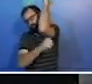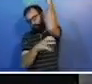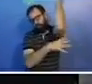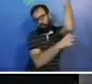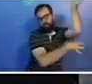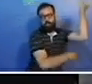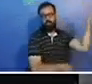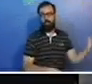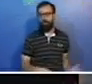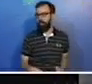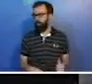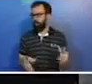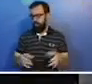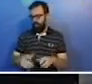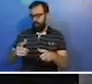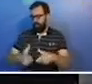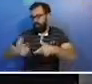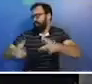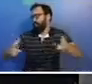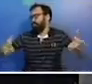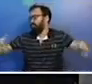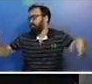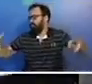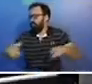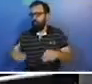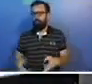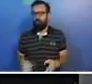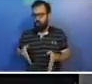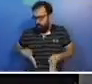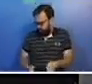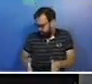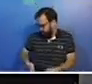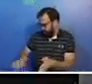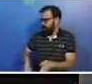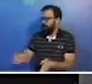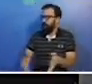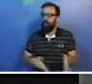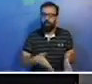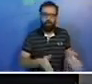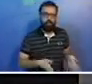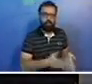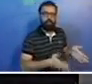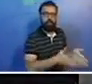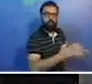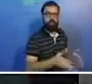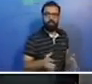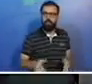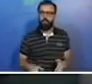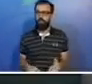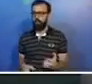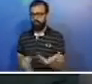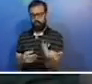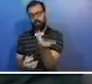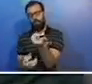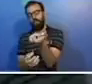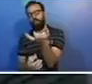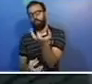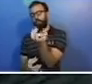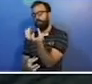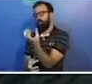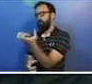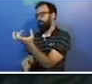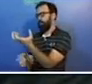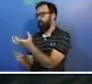aumentando. Teve os filhotes, e com isso o pasto foi acabando. O pasto acabou, o